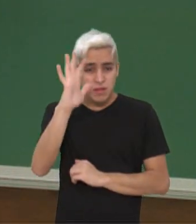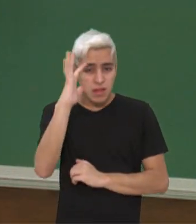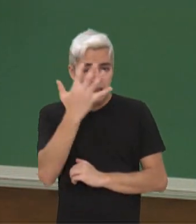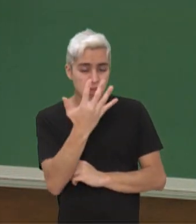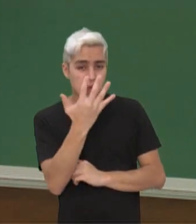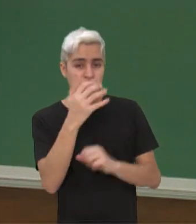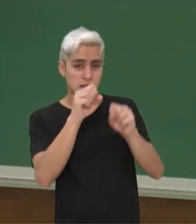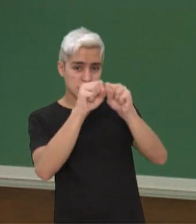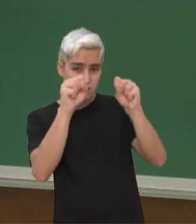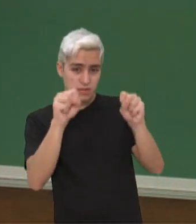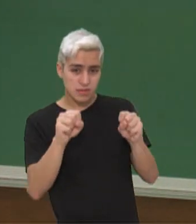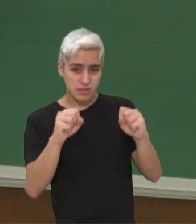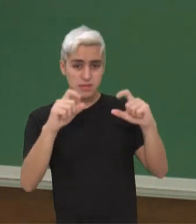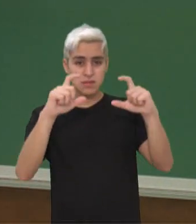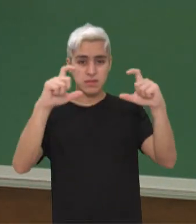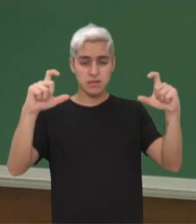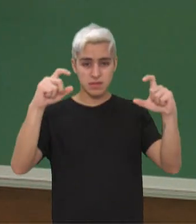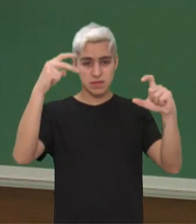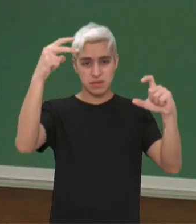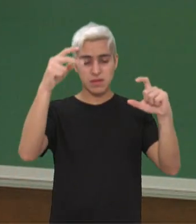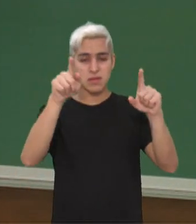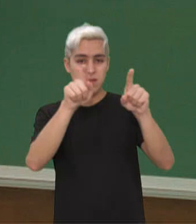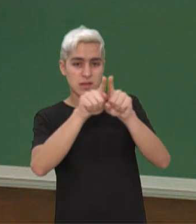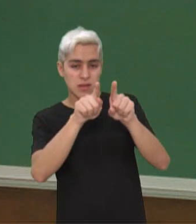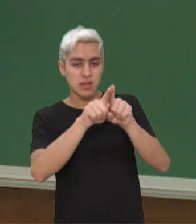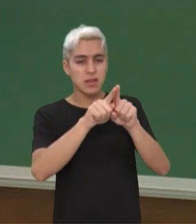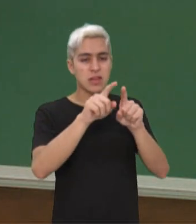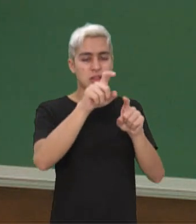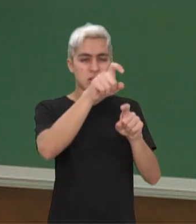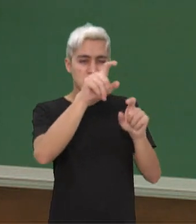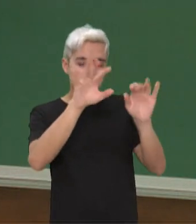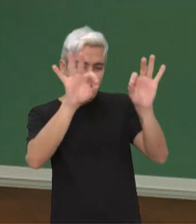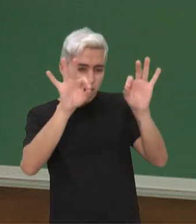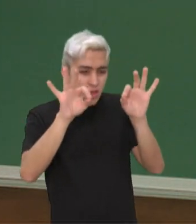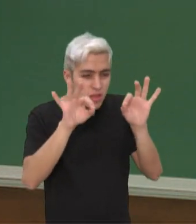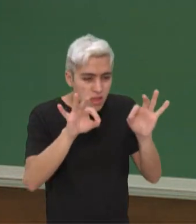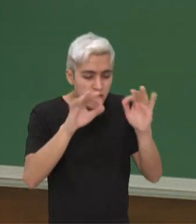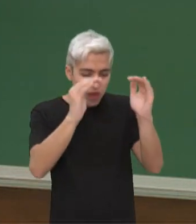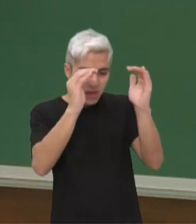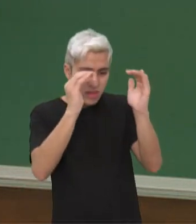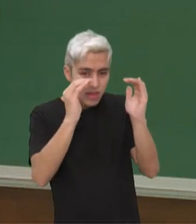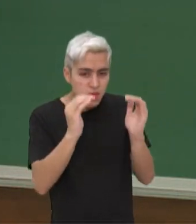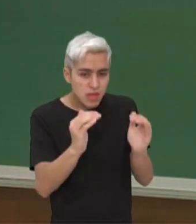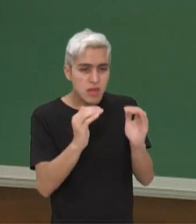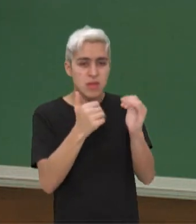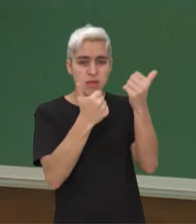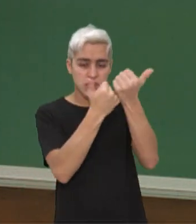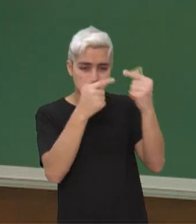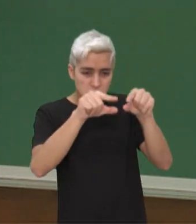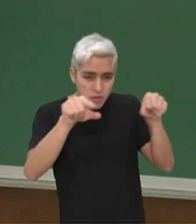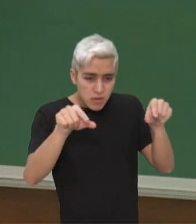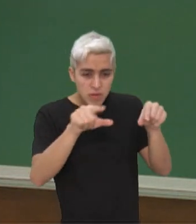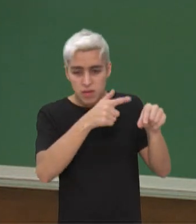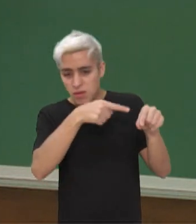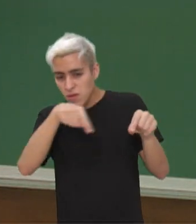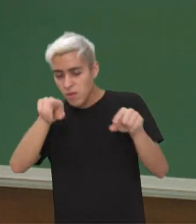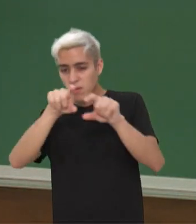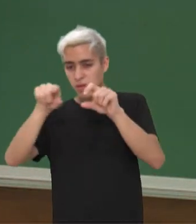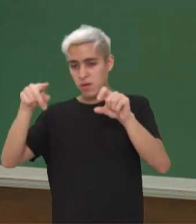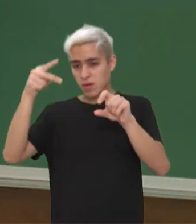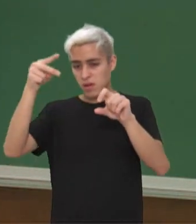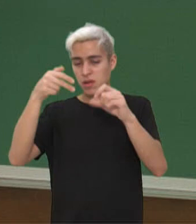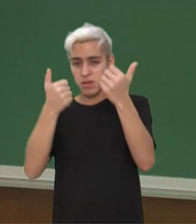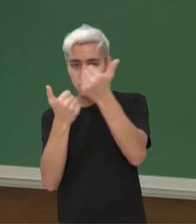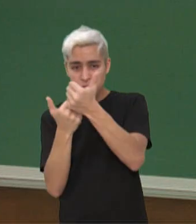por sistema de equações, isola x em uma das equações, né? Substitui ele na outra equação,